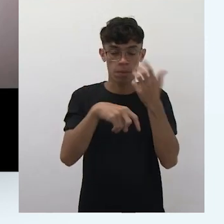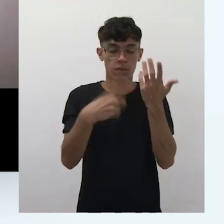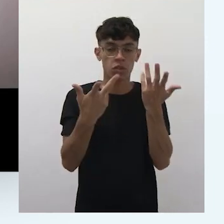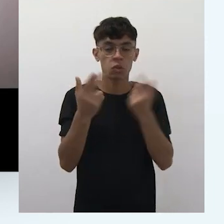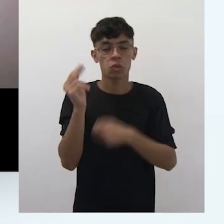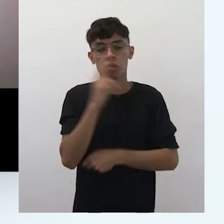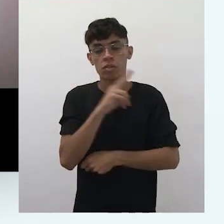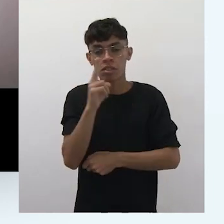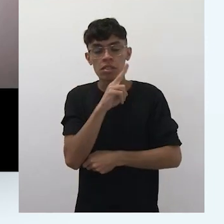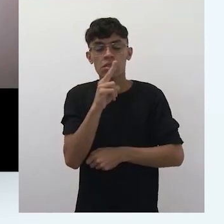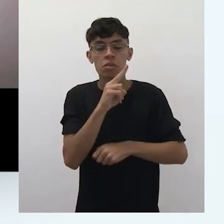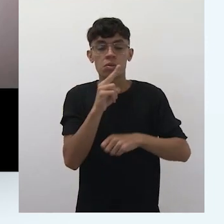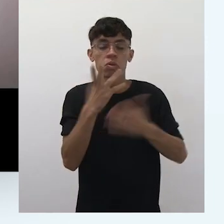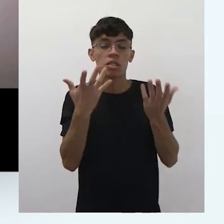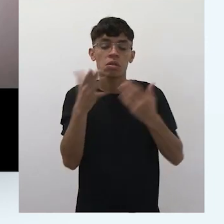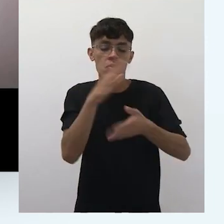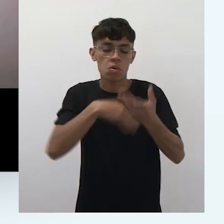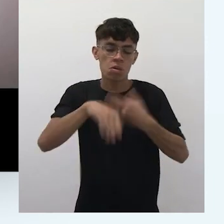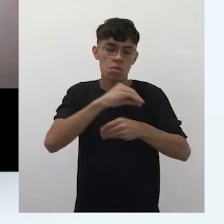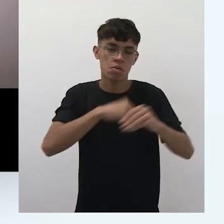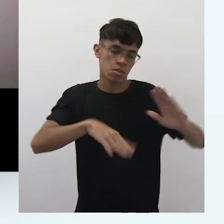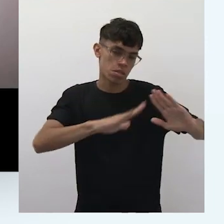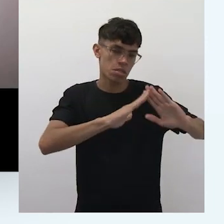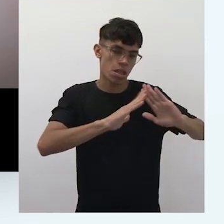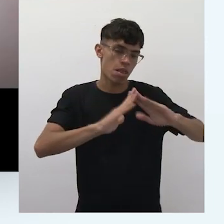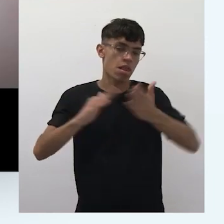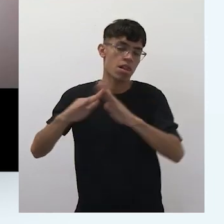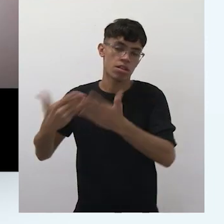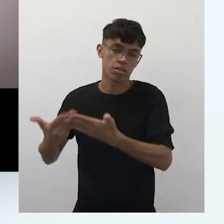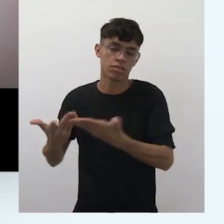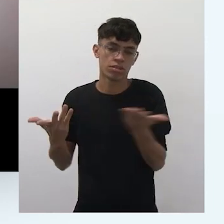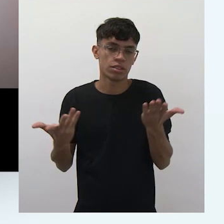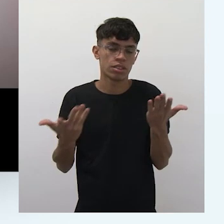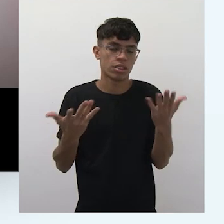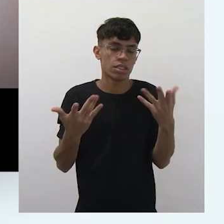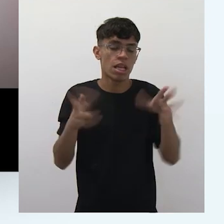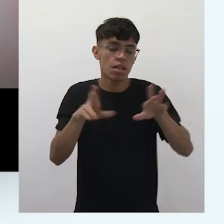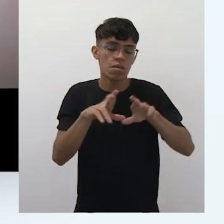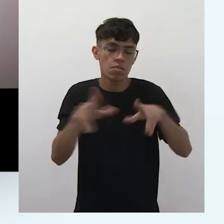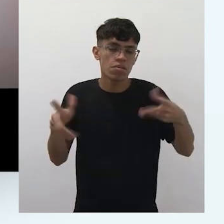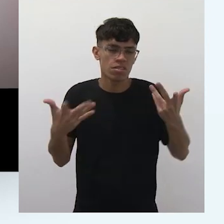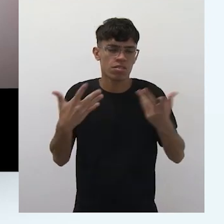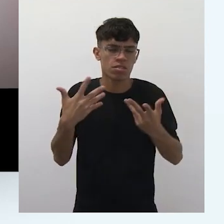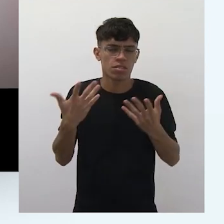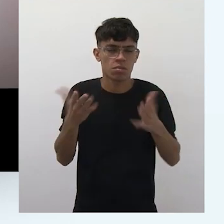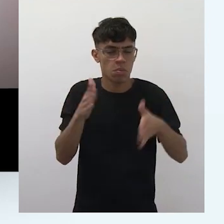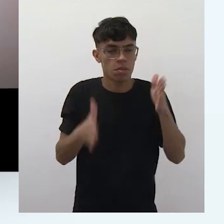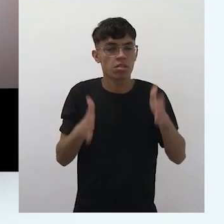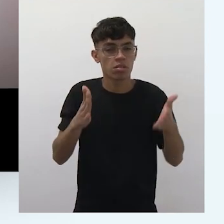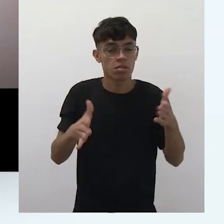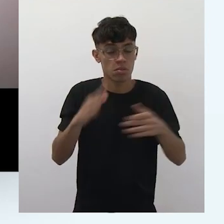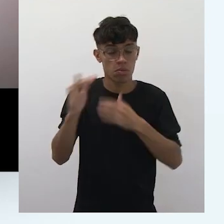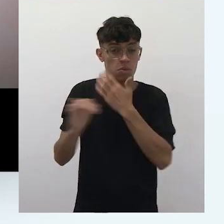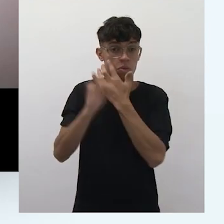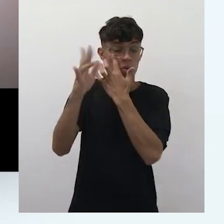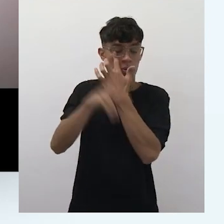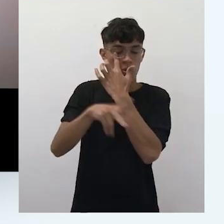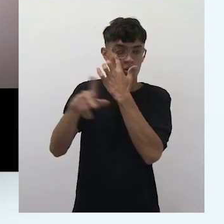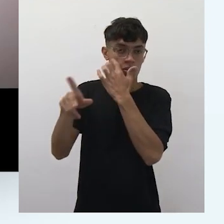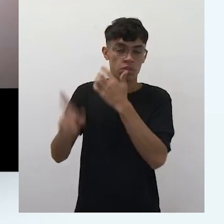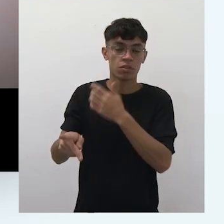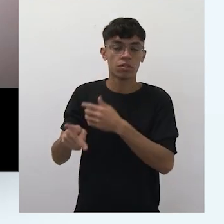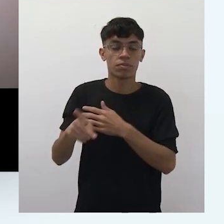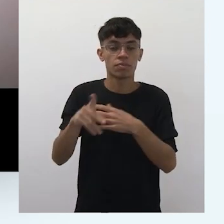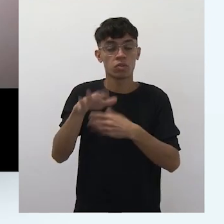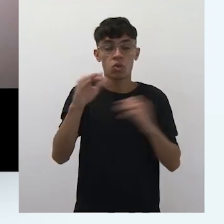emergencial. Cada caso é um caso e caberá ao professor e à professora, junto com seus